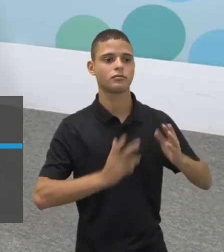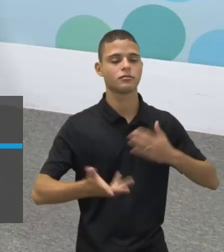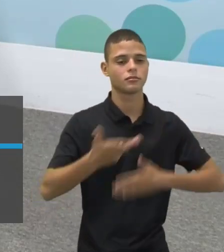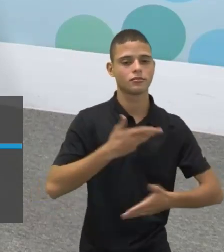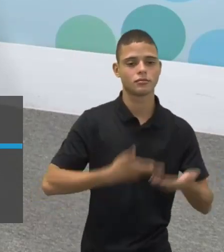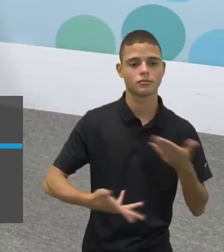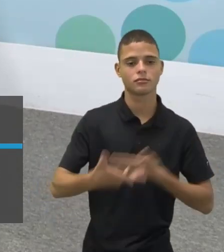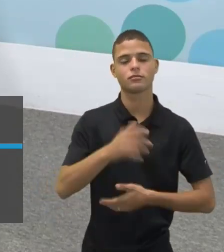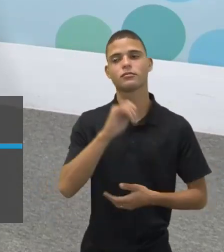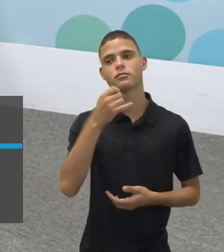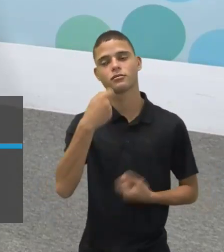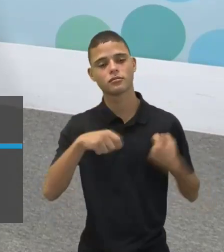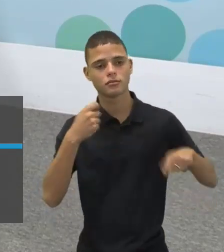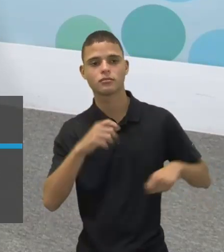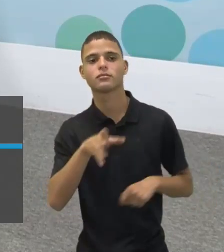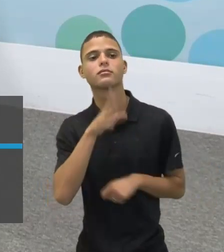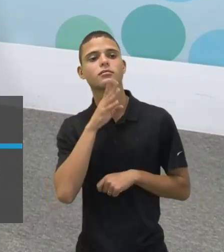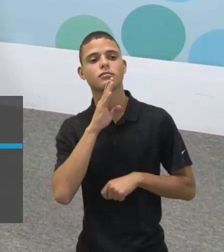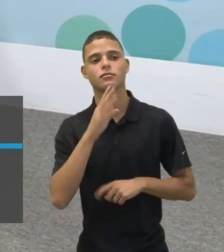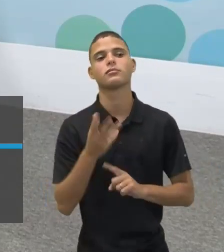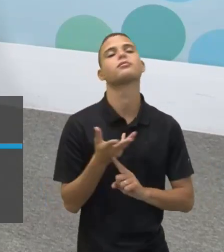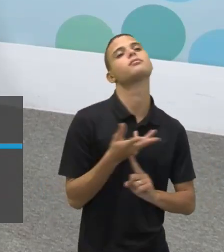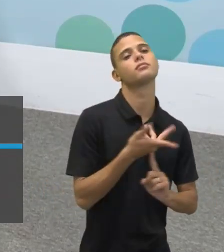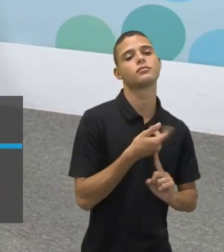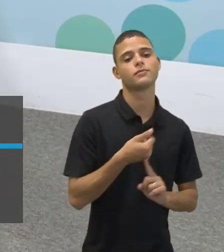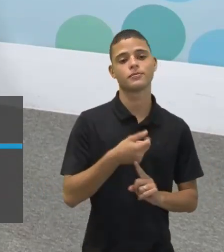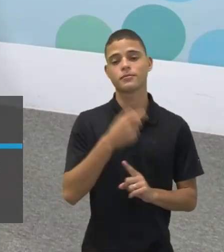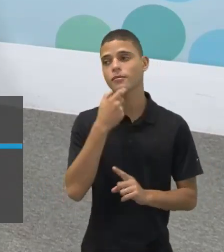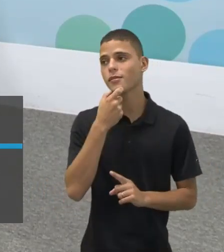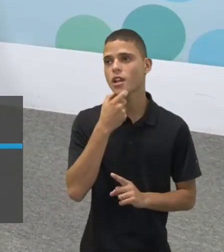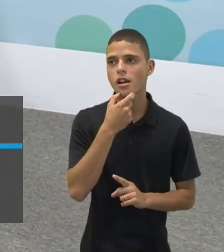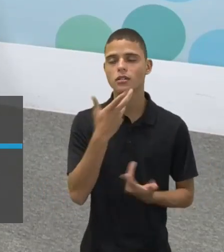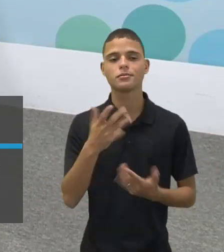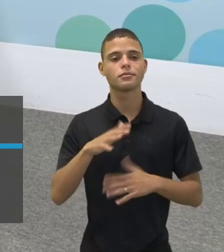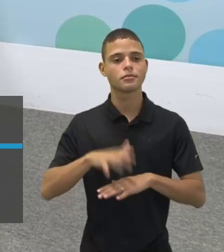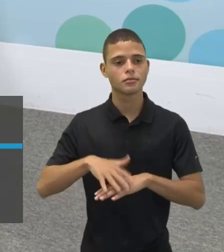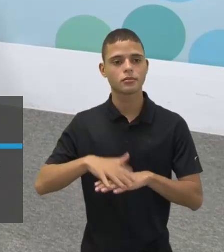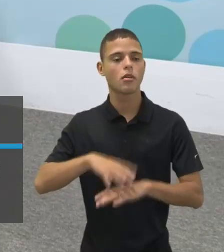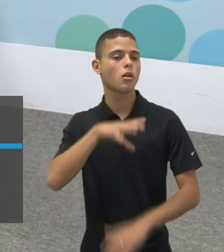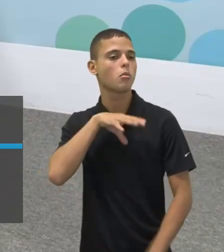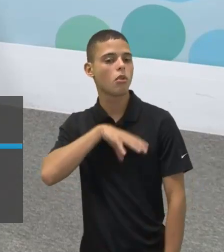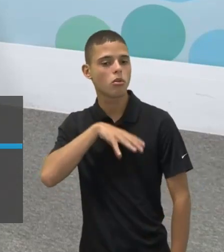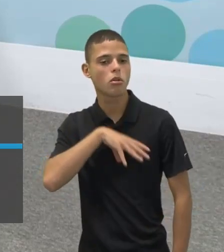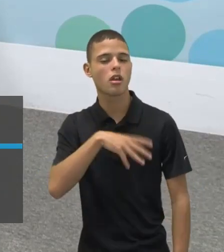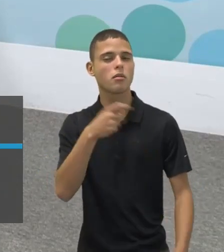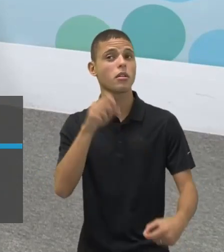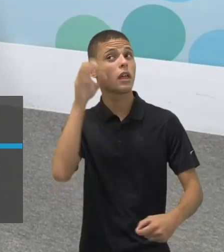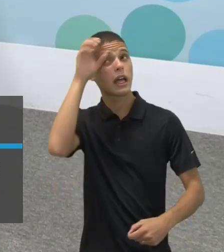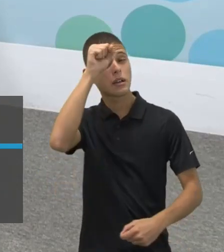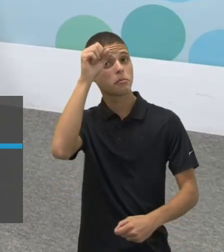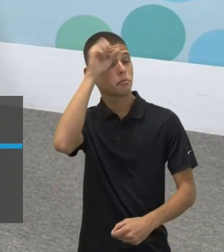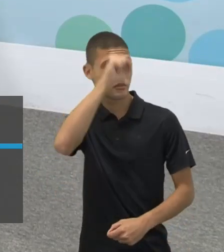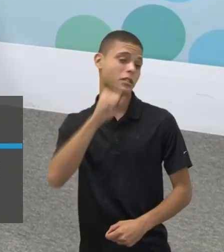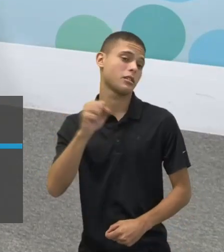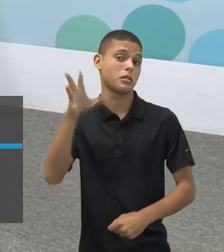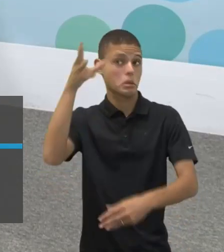que conhecer um pouco de artes, eu tenho que conhecer um pouco de inglês, tenho que conhecer um pouco de matemática. Não dá para ser um